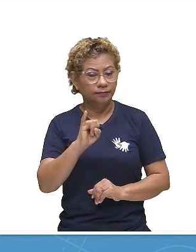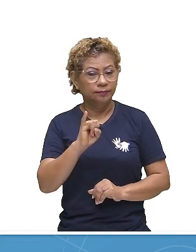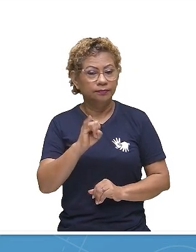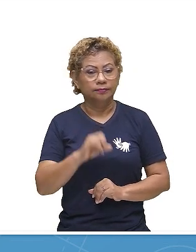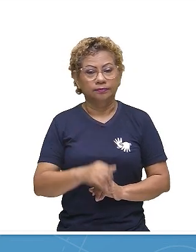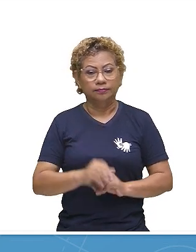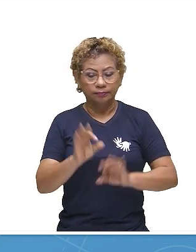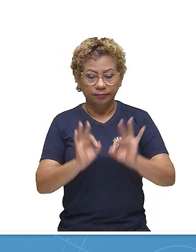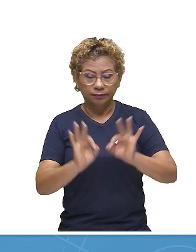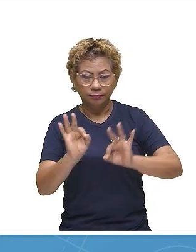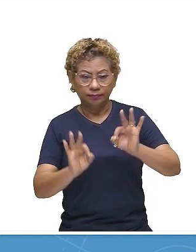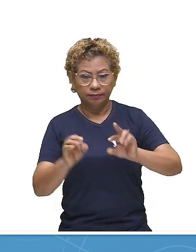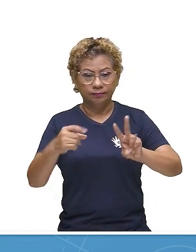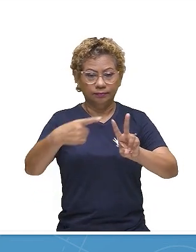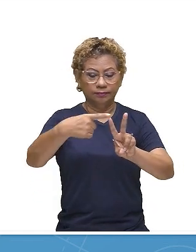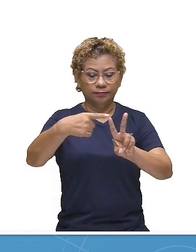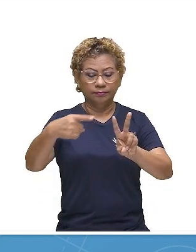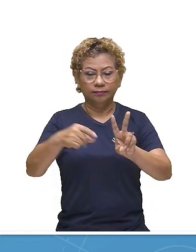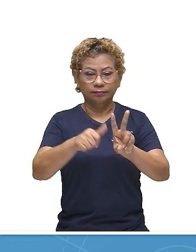raiz de 18